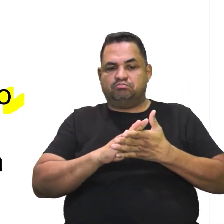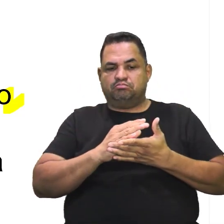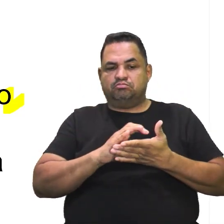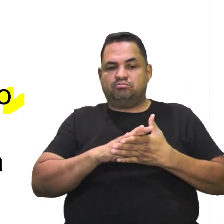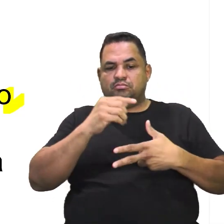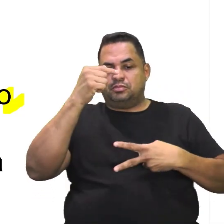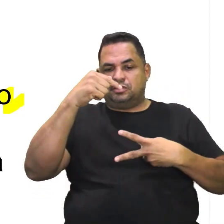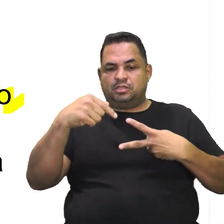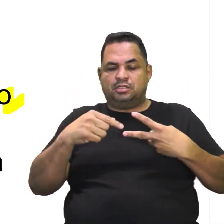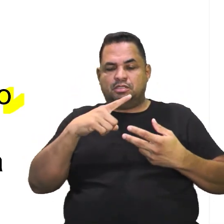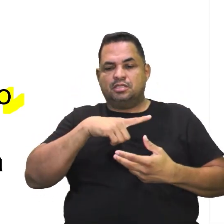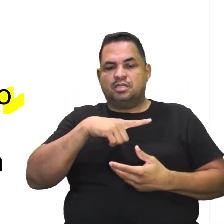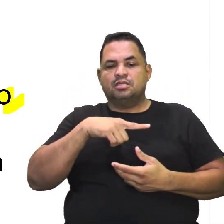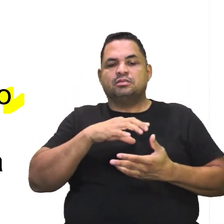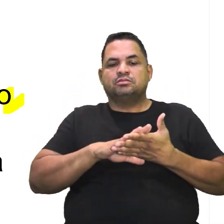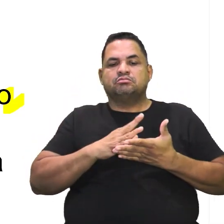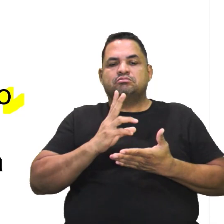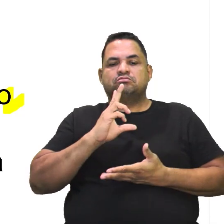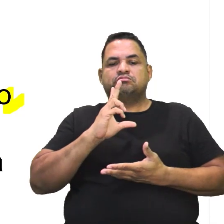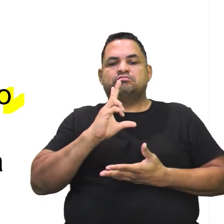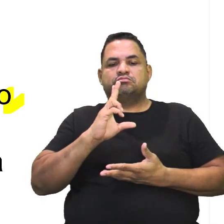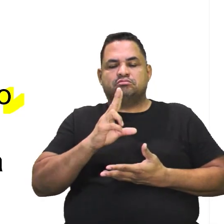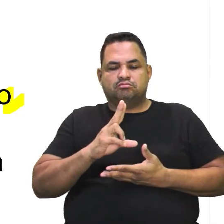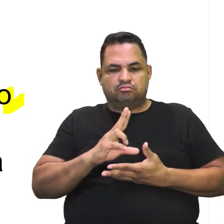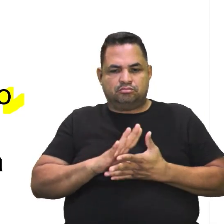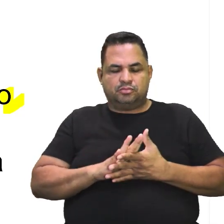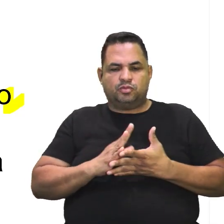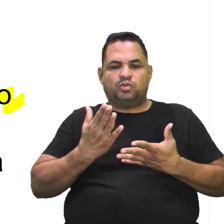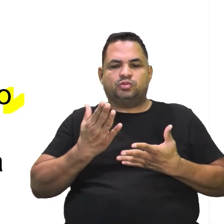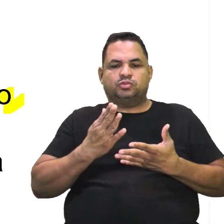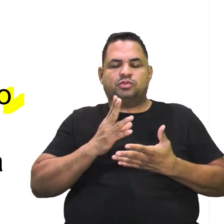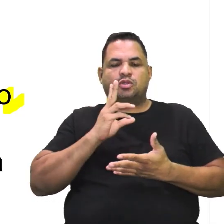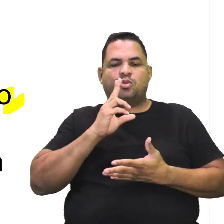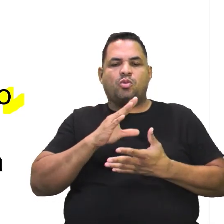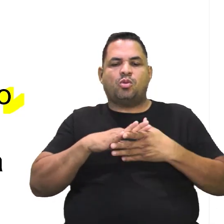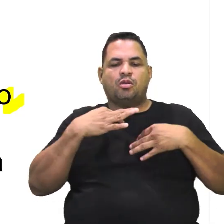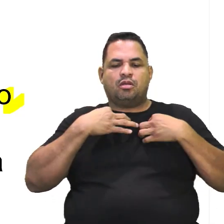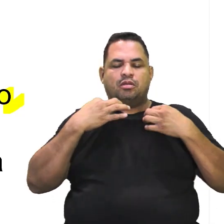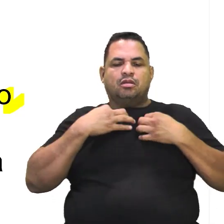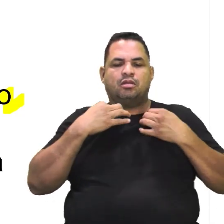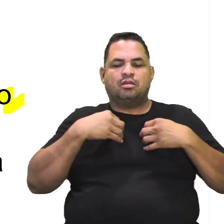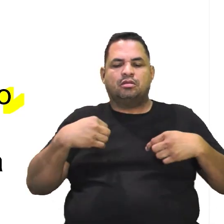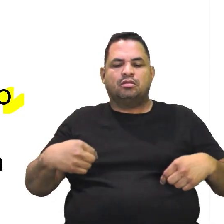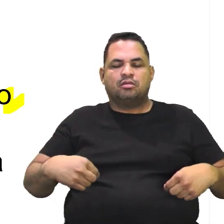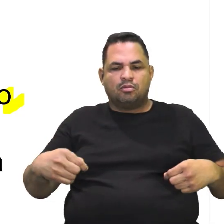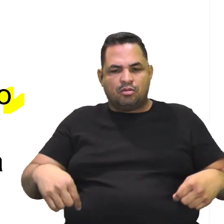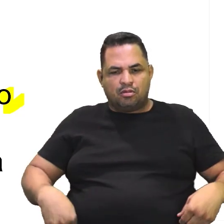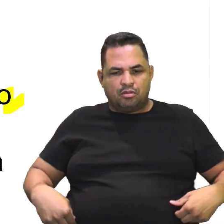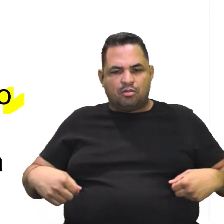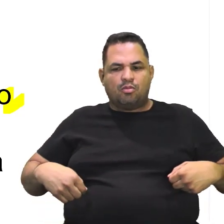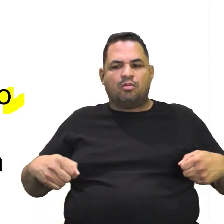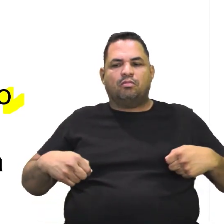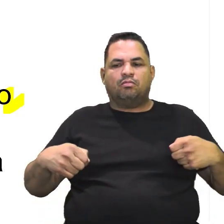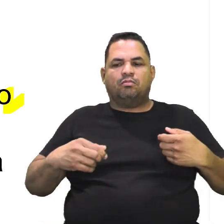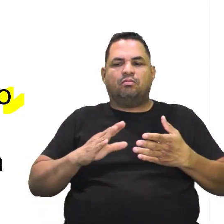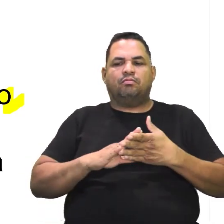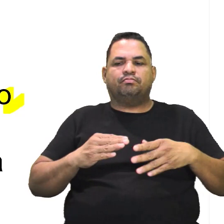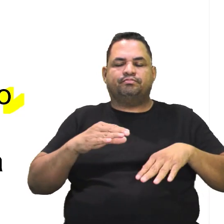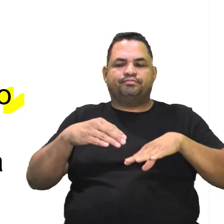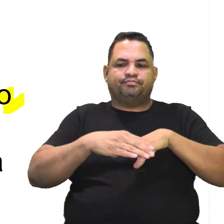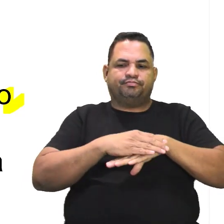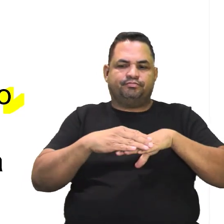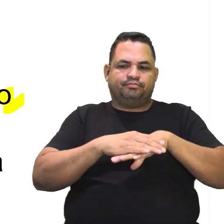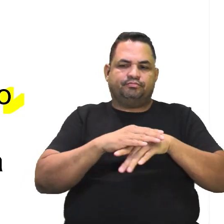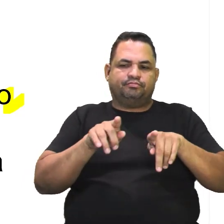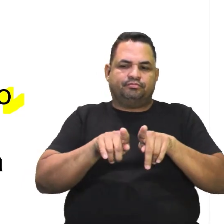mesmas massas. Então toda a camiseta pesa igual, toda a calça pesa a mesma coisa e todo o sapato pesa a mesma coisa. Isso. No